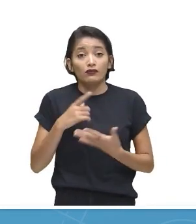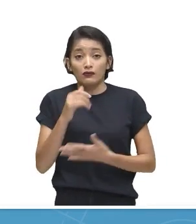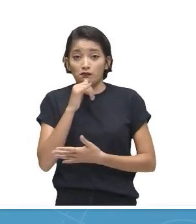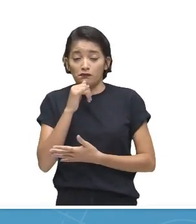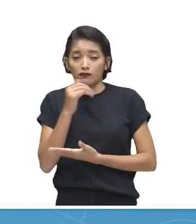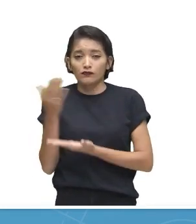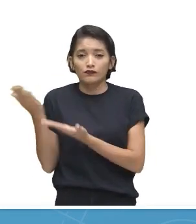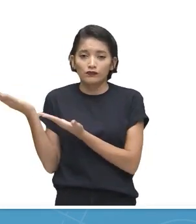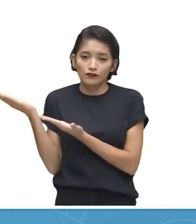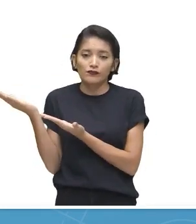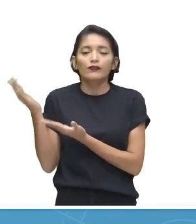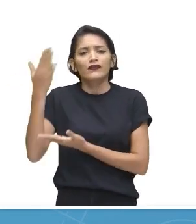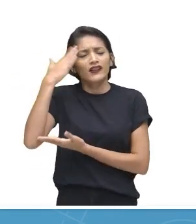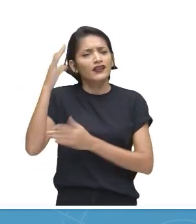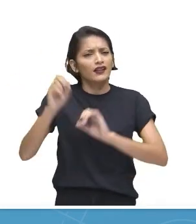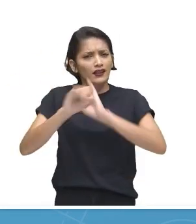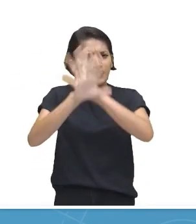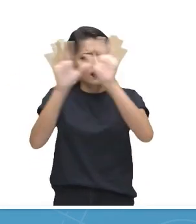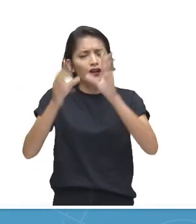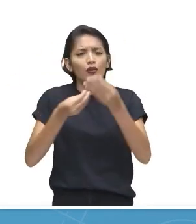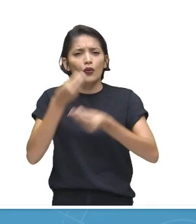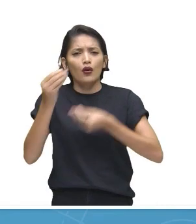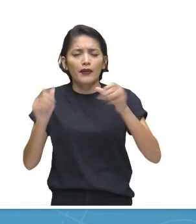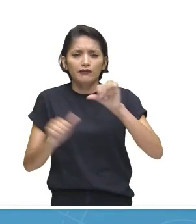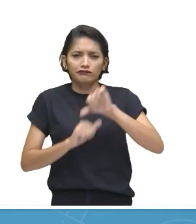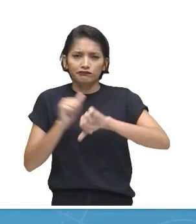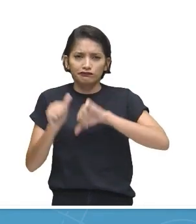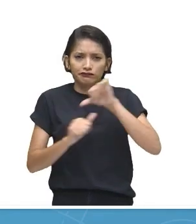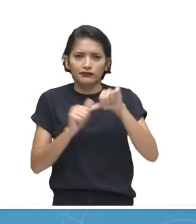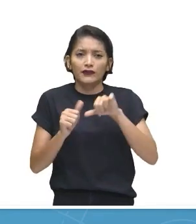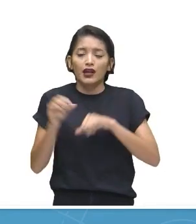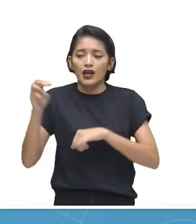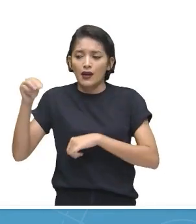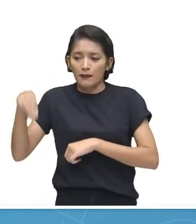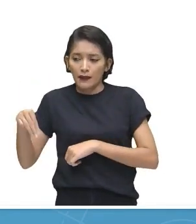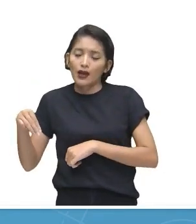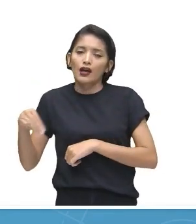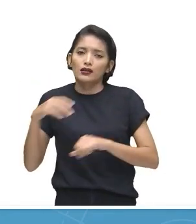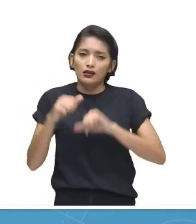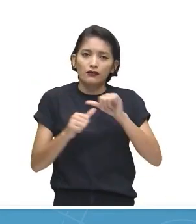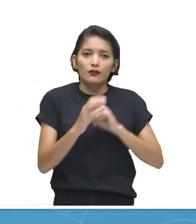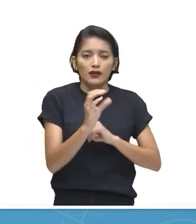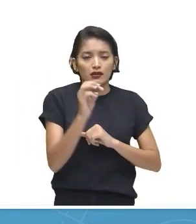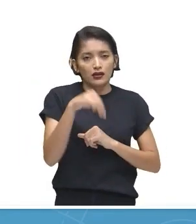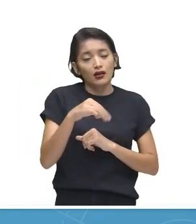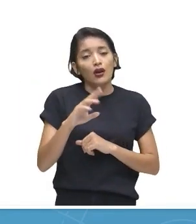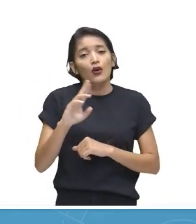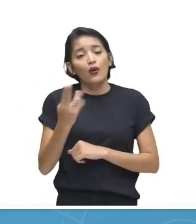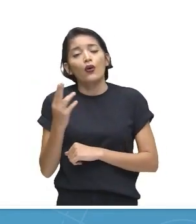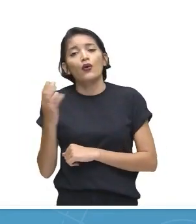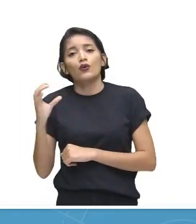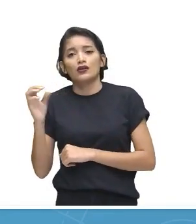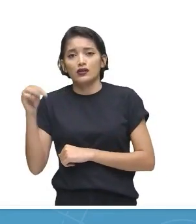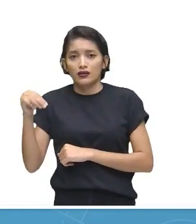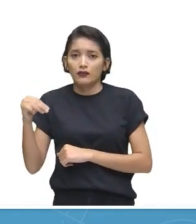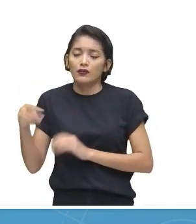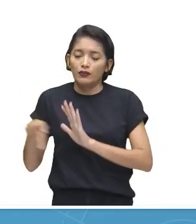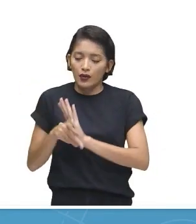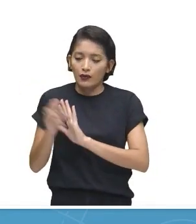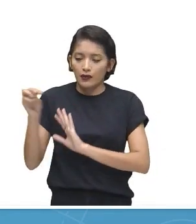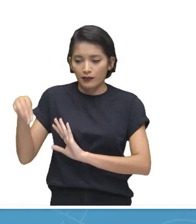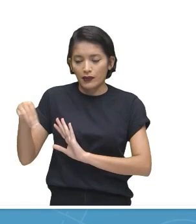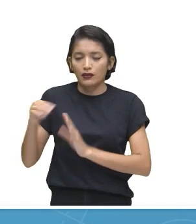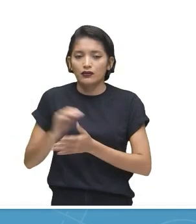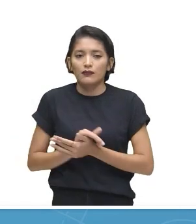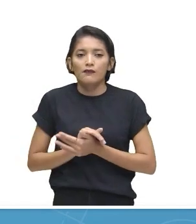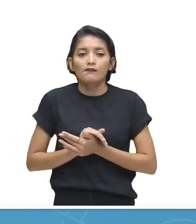aí para a gente entender um pouco mais essa transformação de metros para quilômetros ou de centímetros para metros.